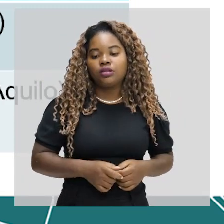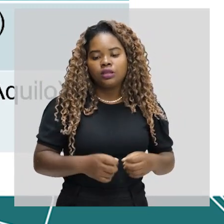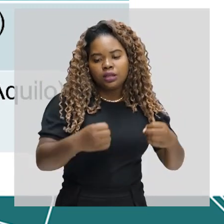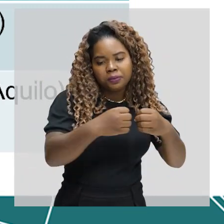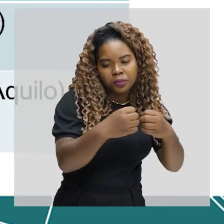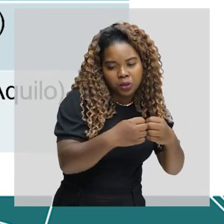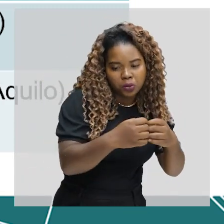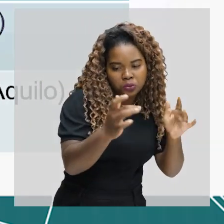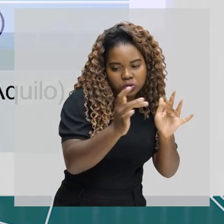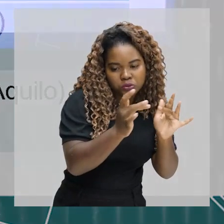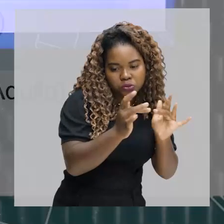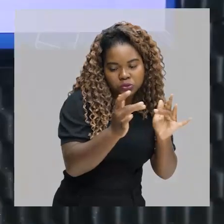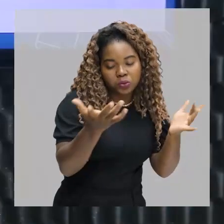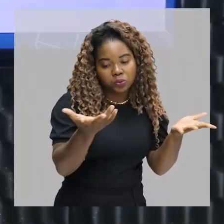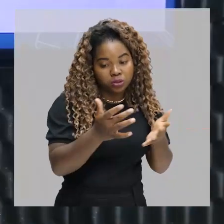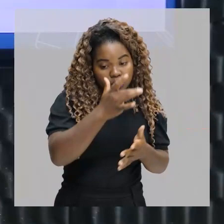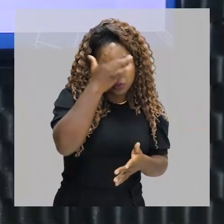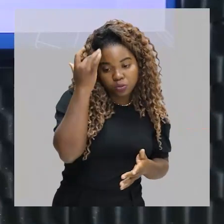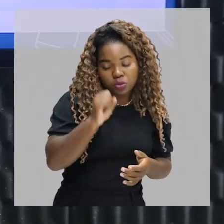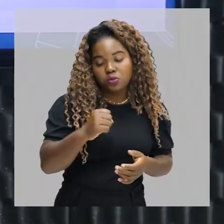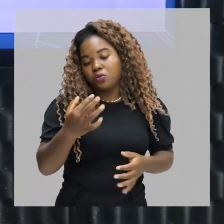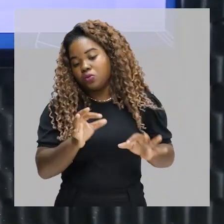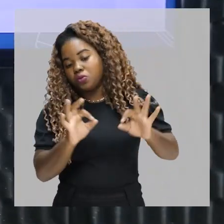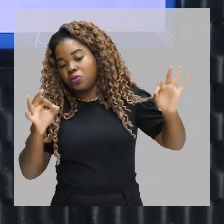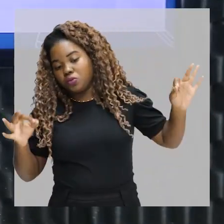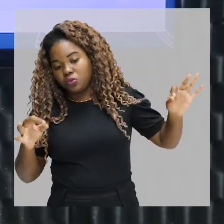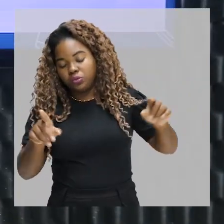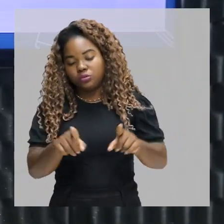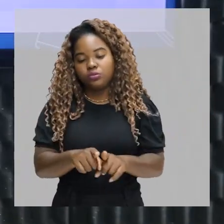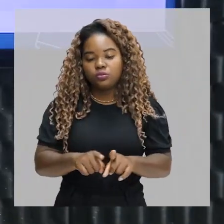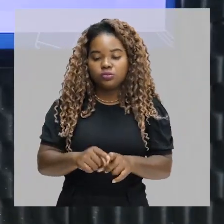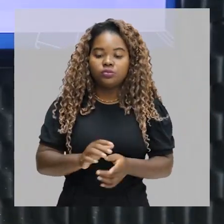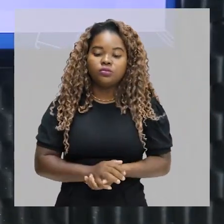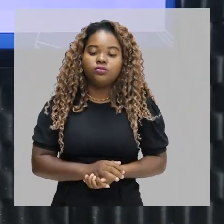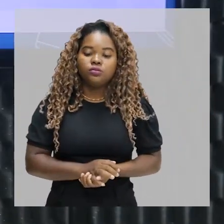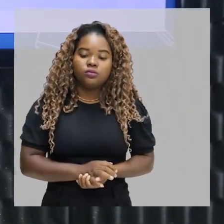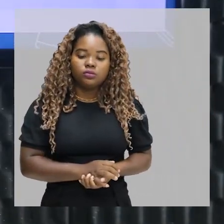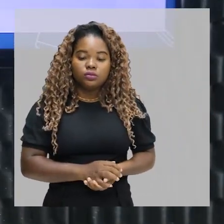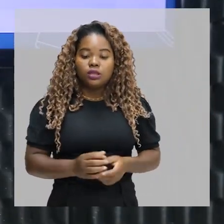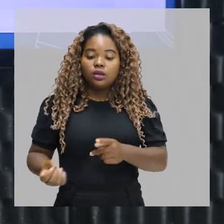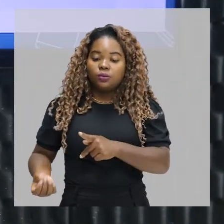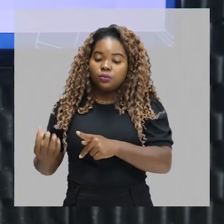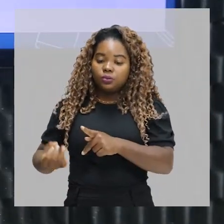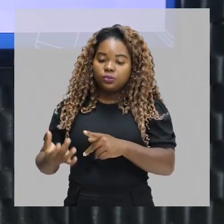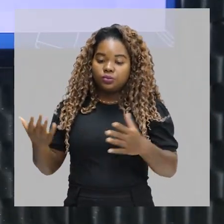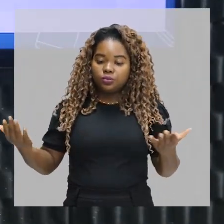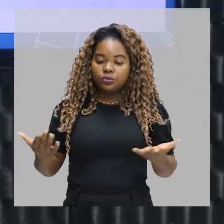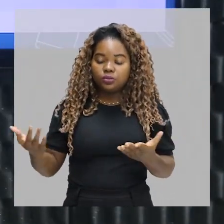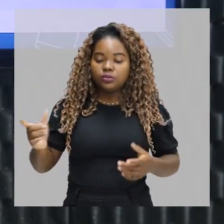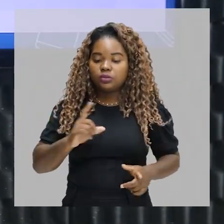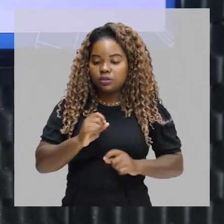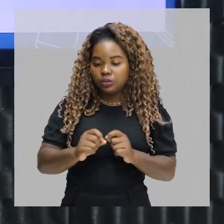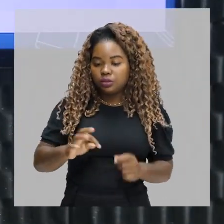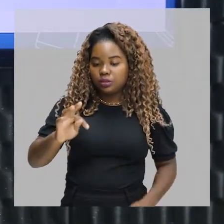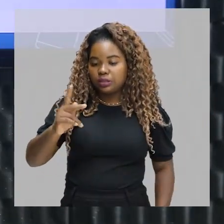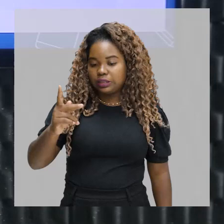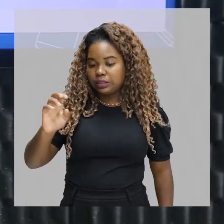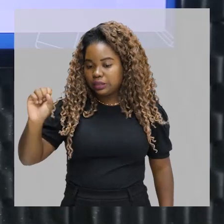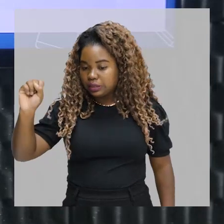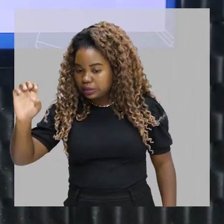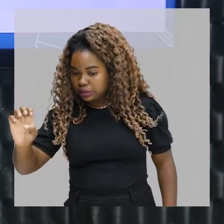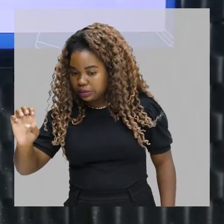do emissor ou para algo que está longe do emissor. No caso do plural, o plural de this